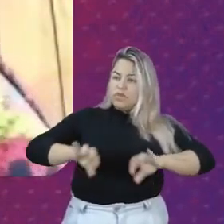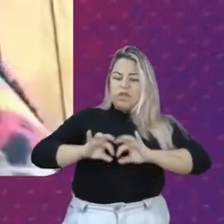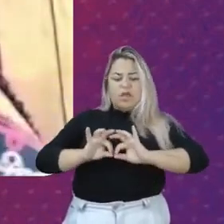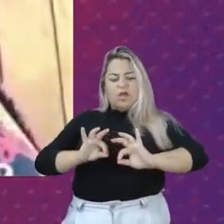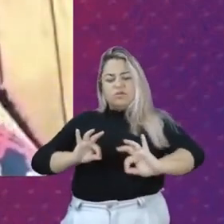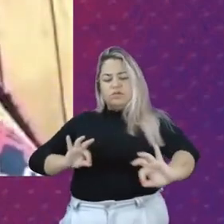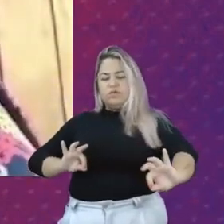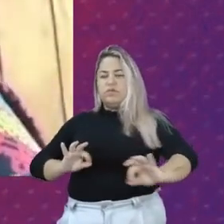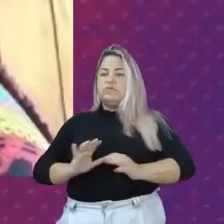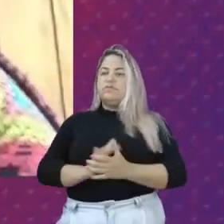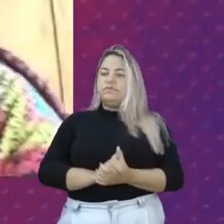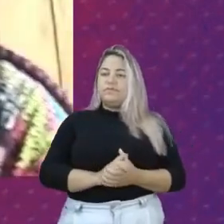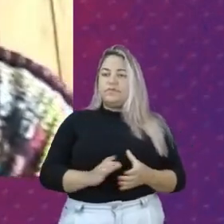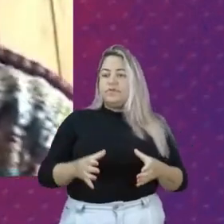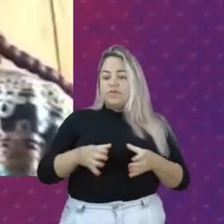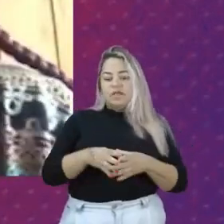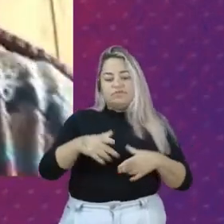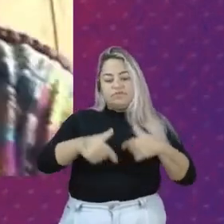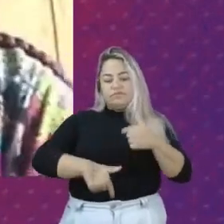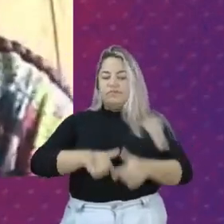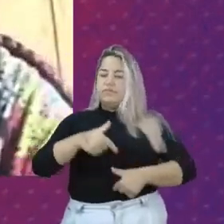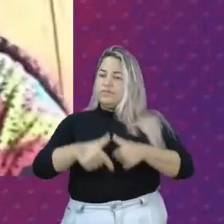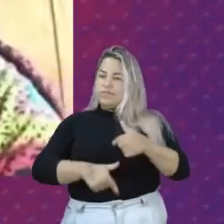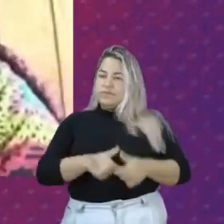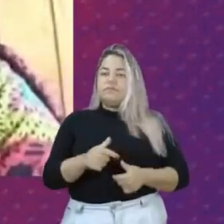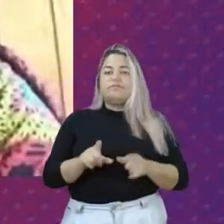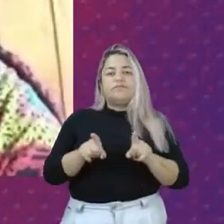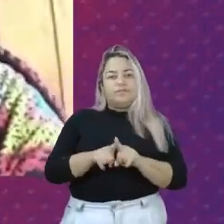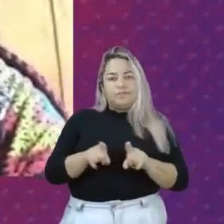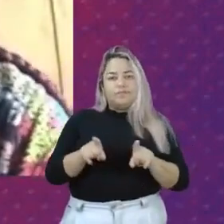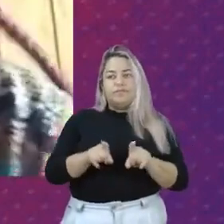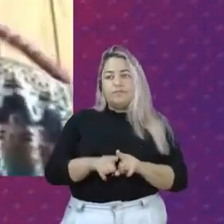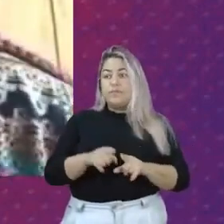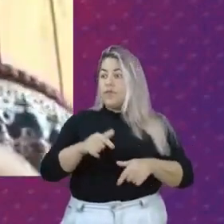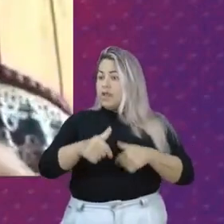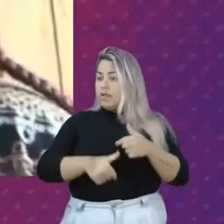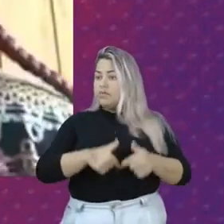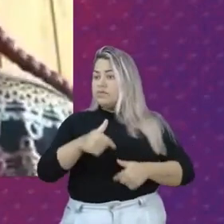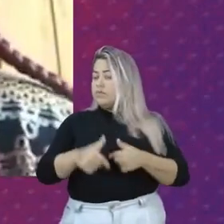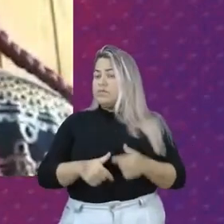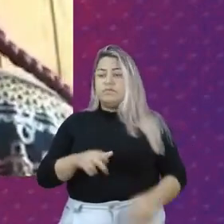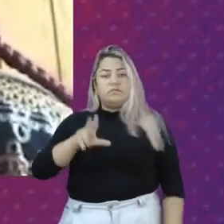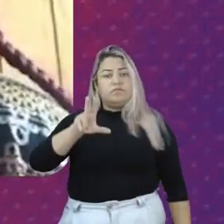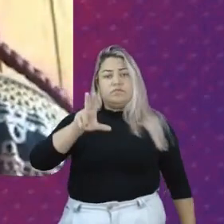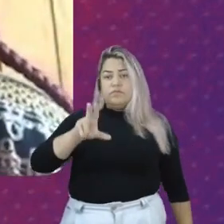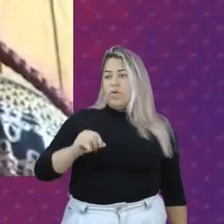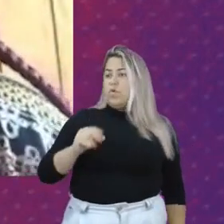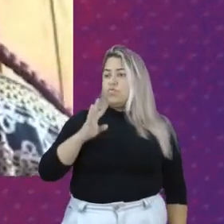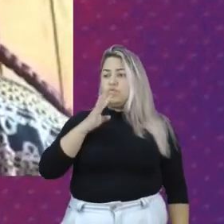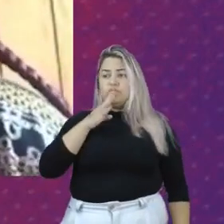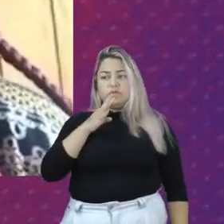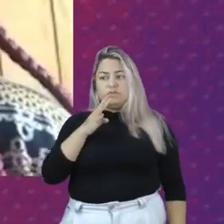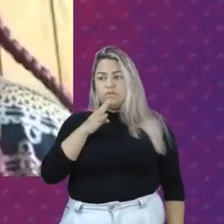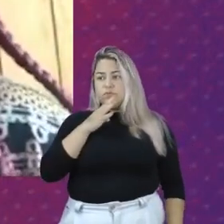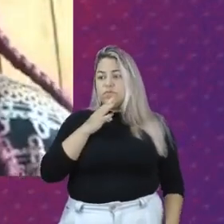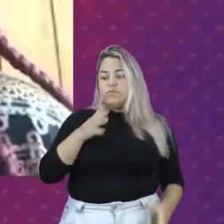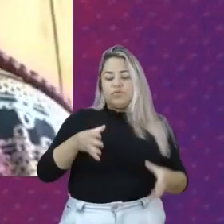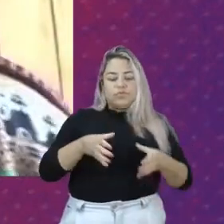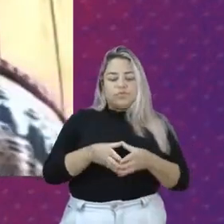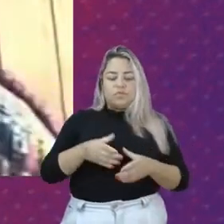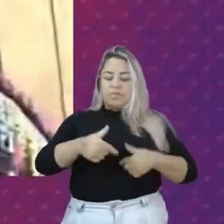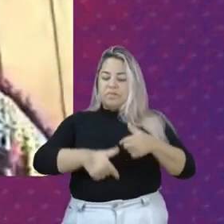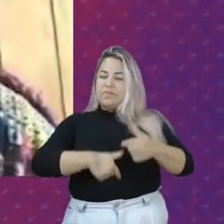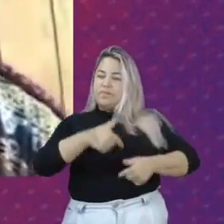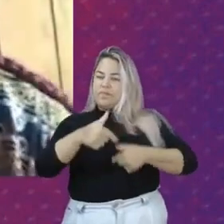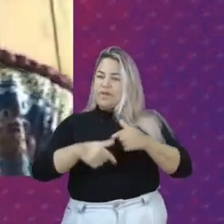se distanciou da classe trabalhadora, e ela também é classe trabalhadora, mas ela não se reconhece como classe trabalhadora.